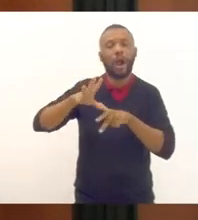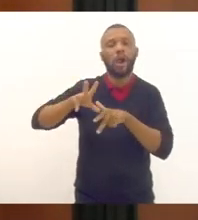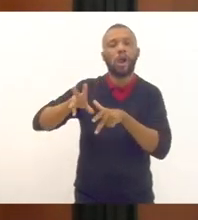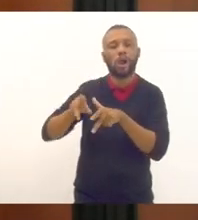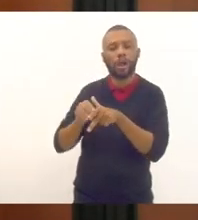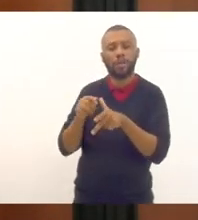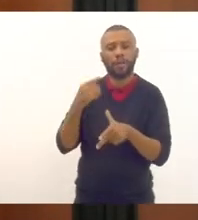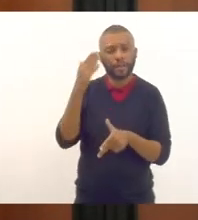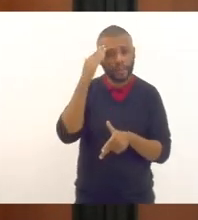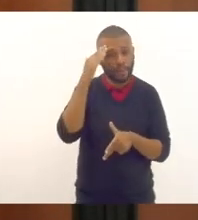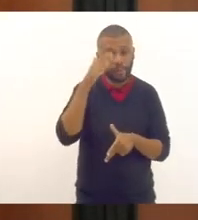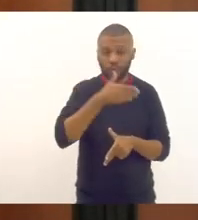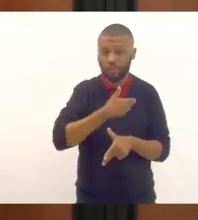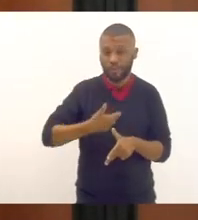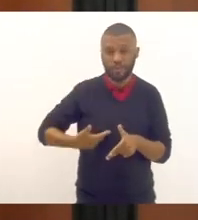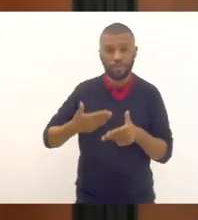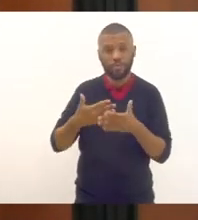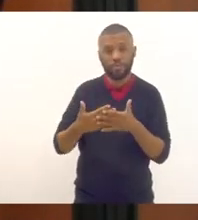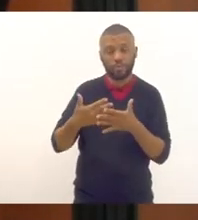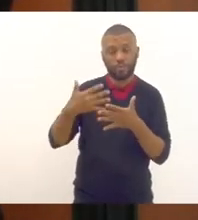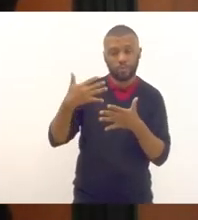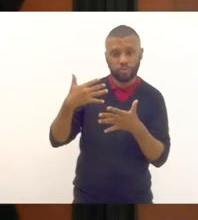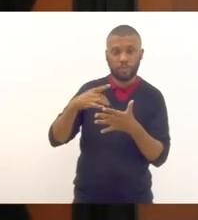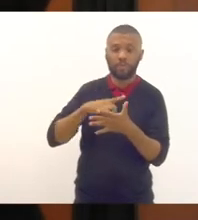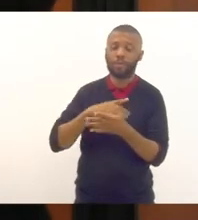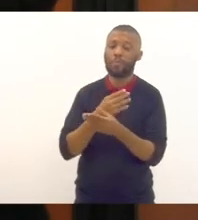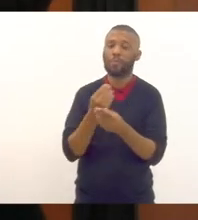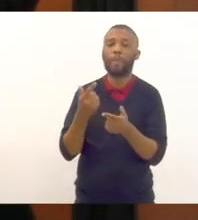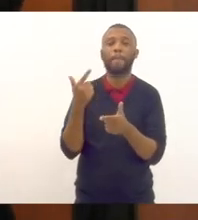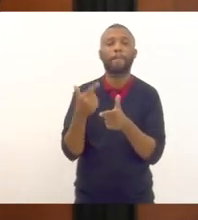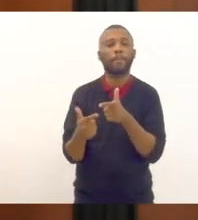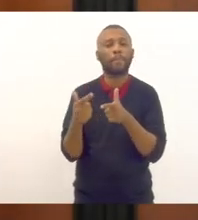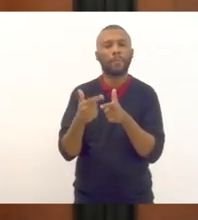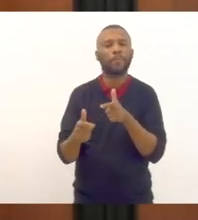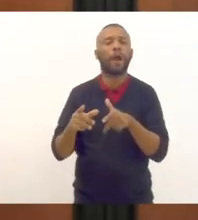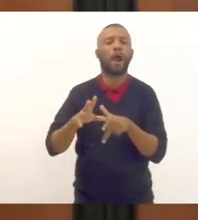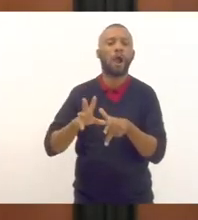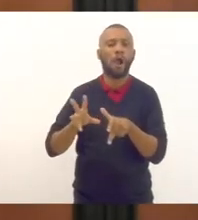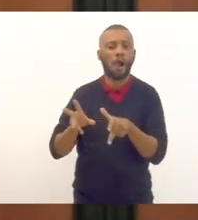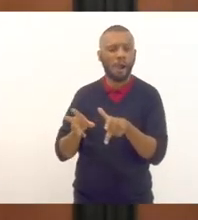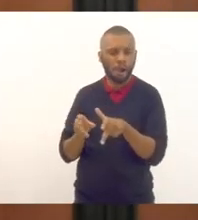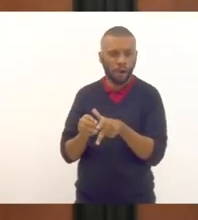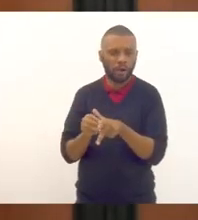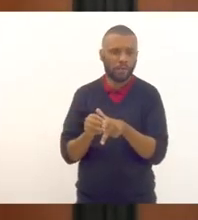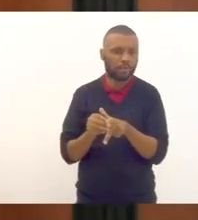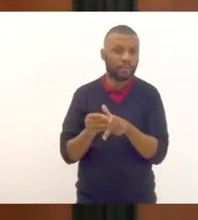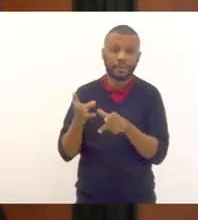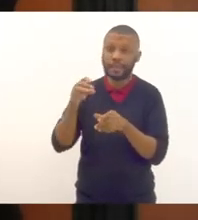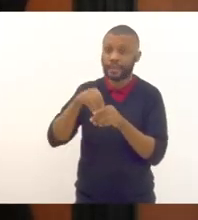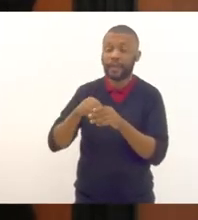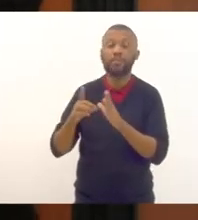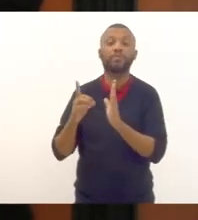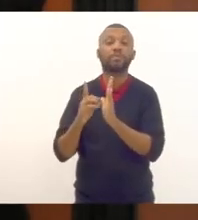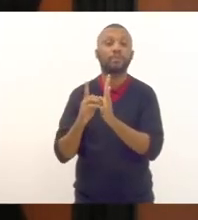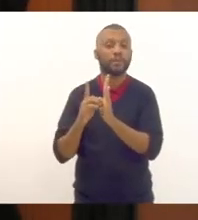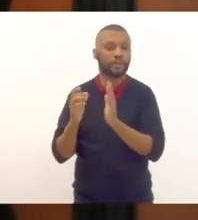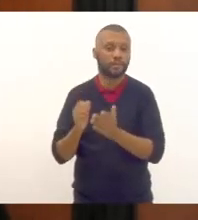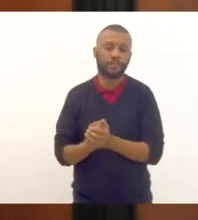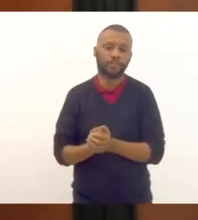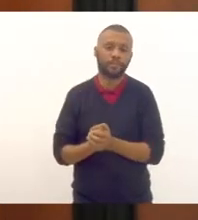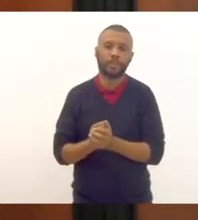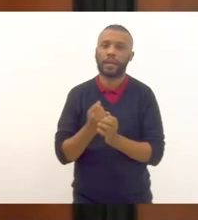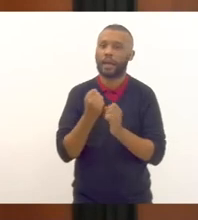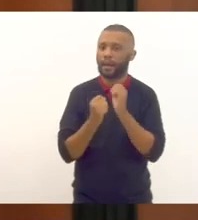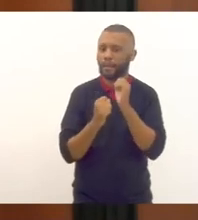passados, né, nós tivemos muitos problemas com corrupção no Detran. Empresas que iam fazer a